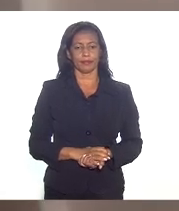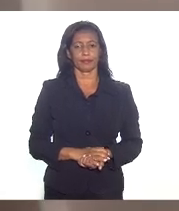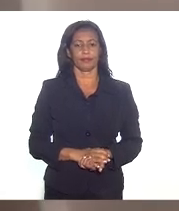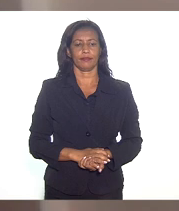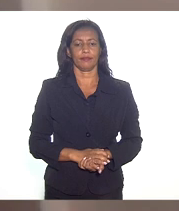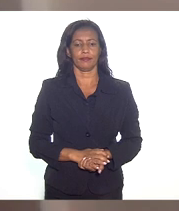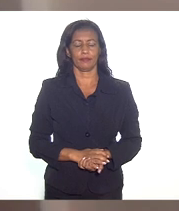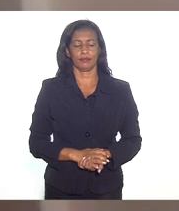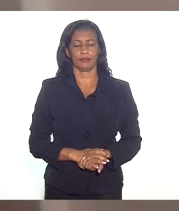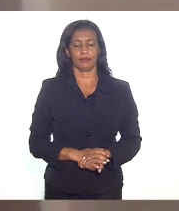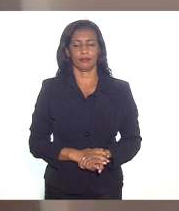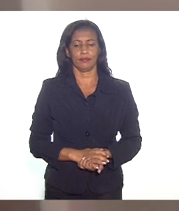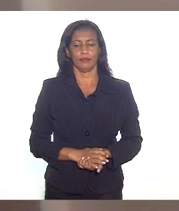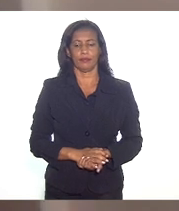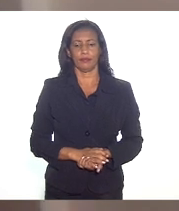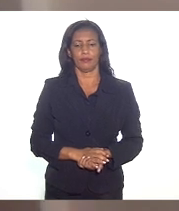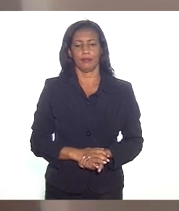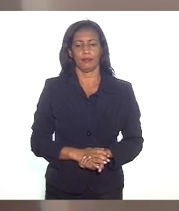Esses são os municípios